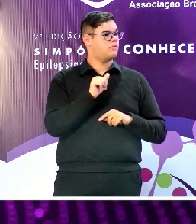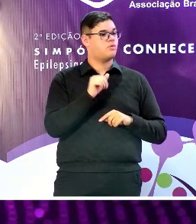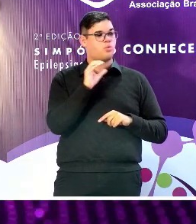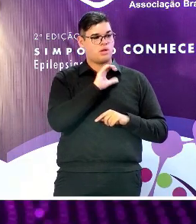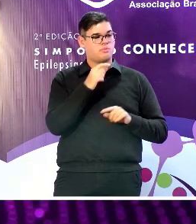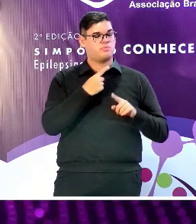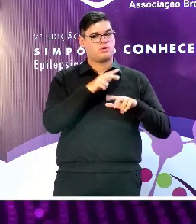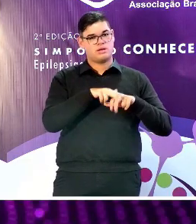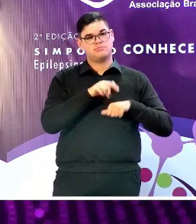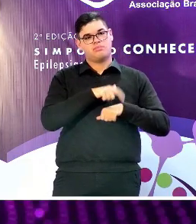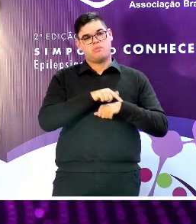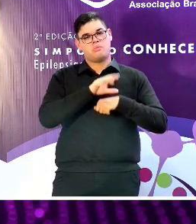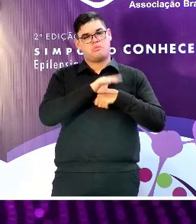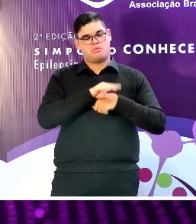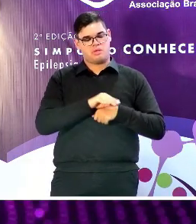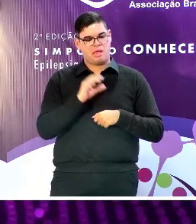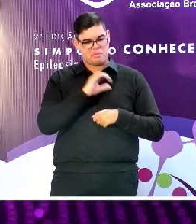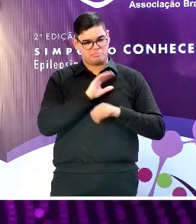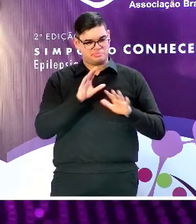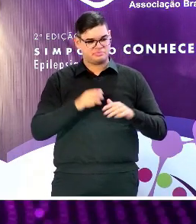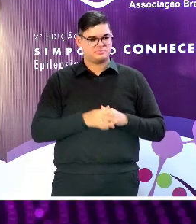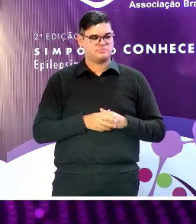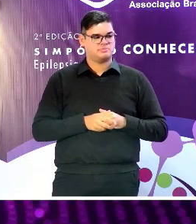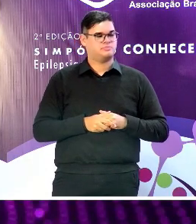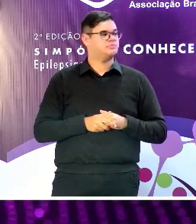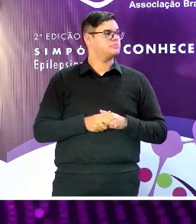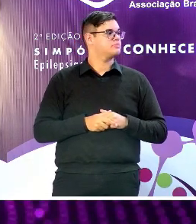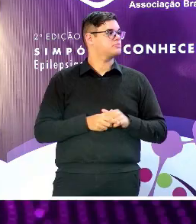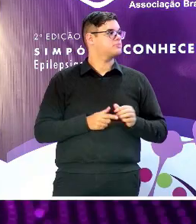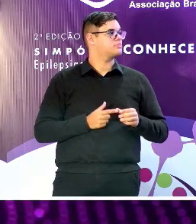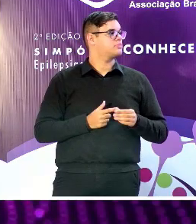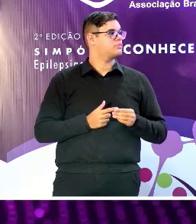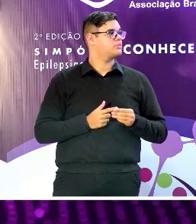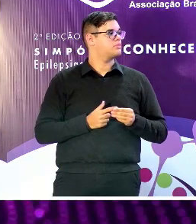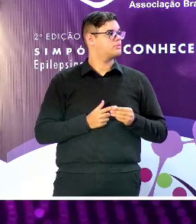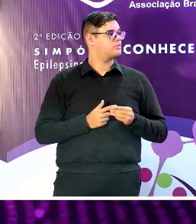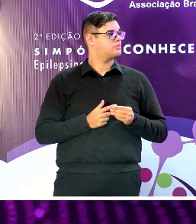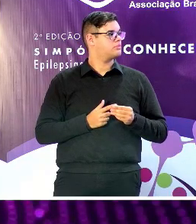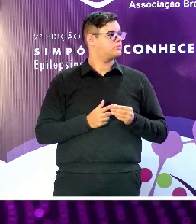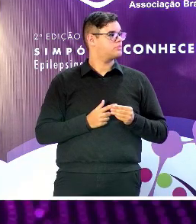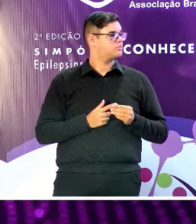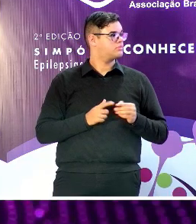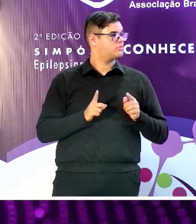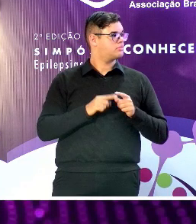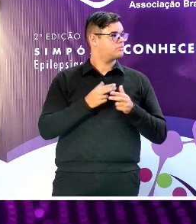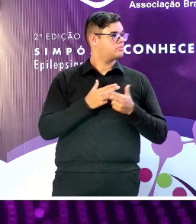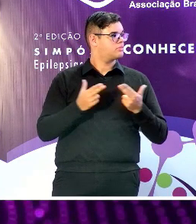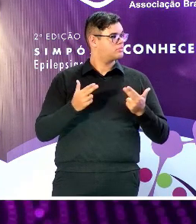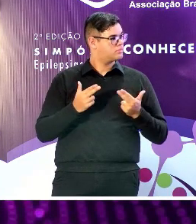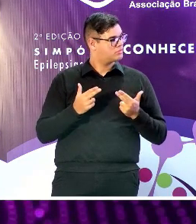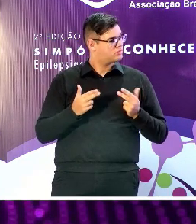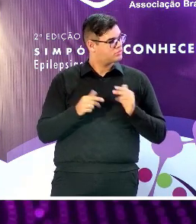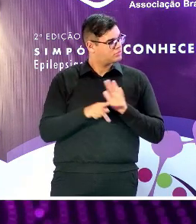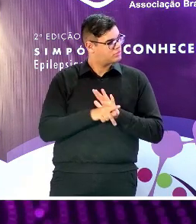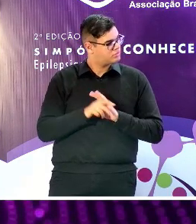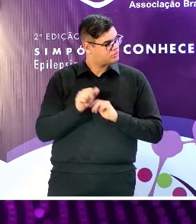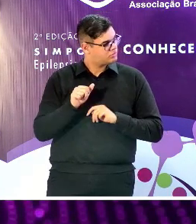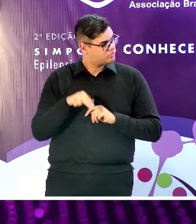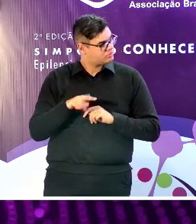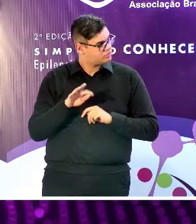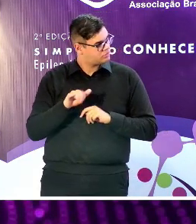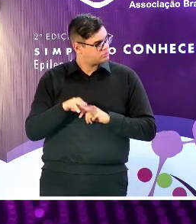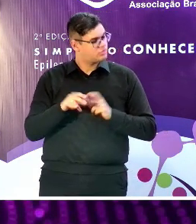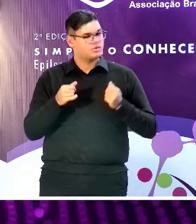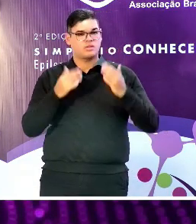tempo. E, por ser um composto derivado, né, de um esteroide cardiotônico, a gente tinha que